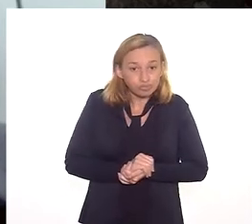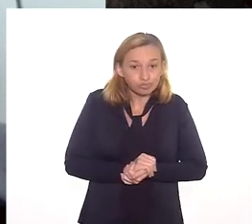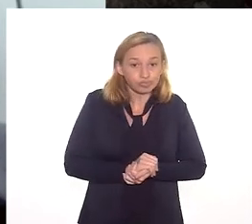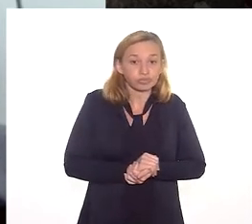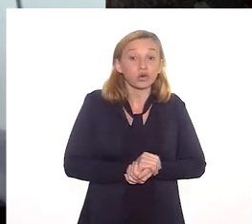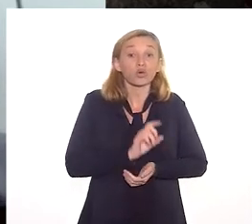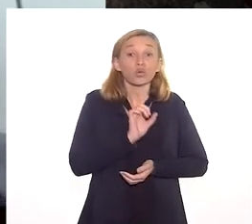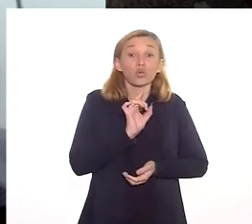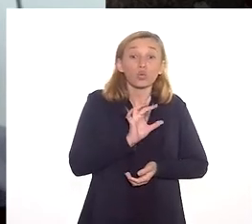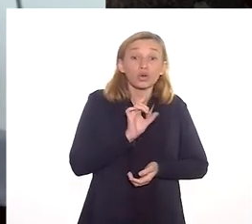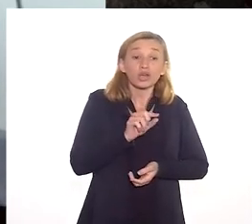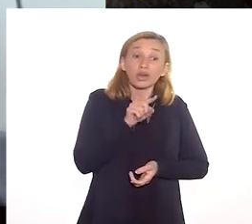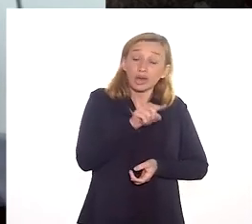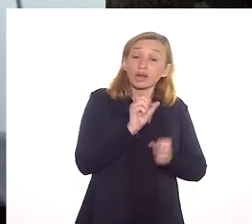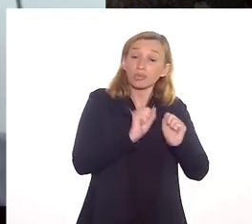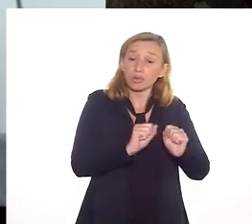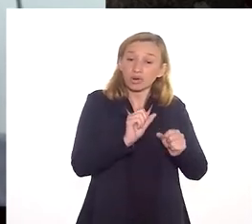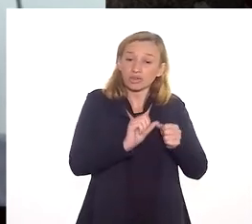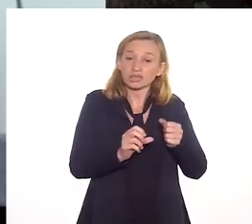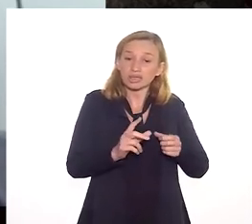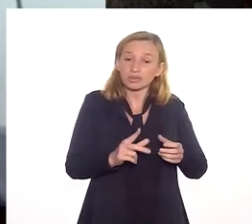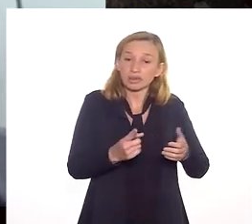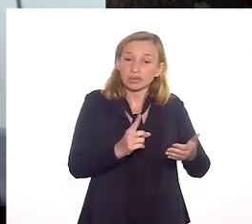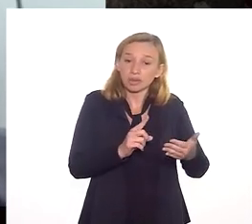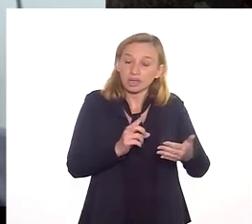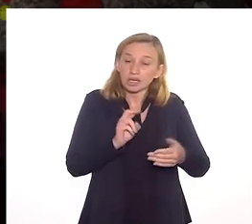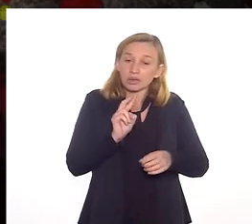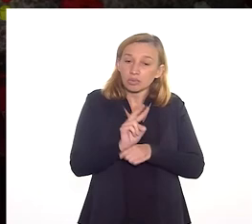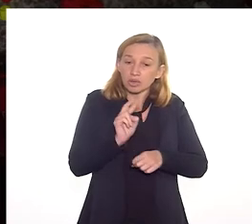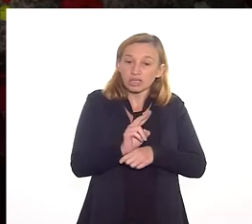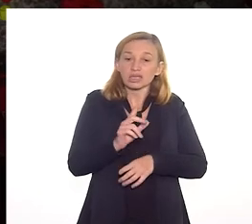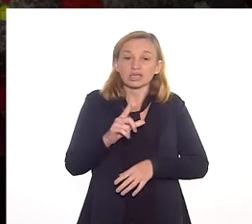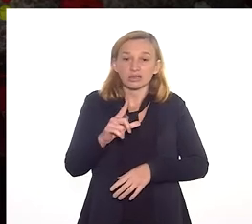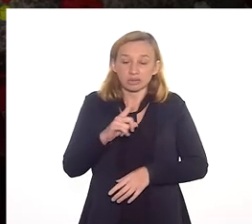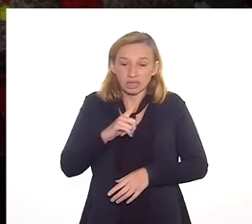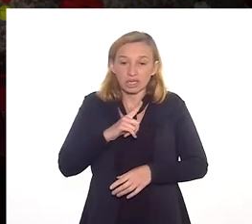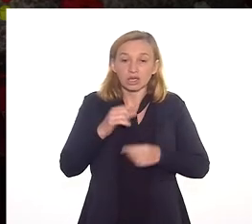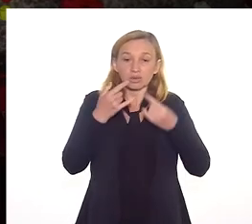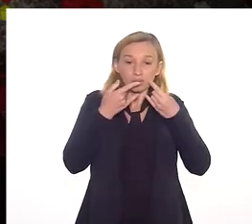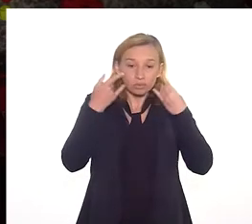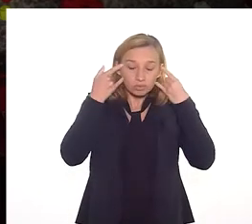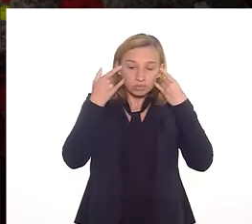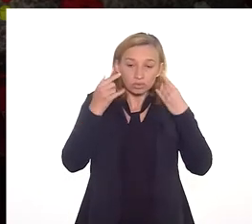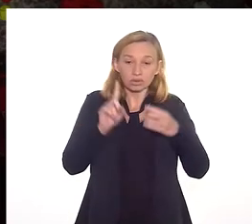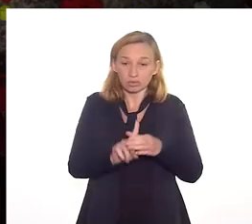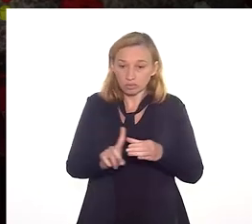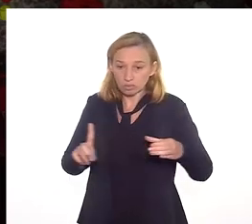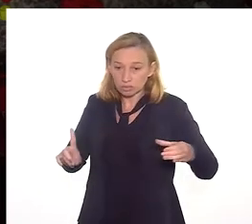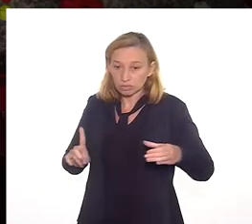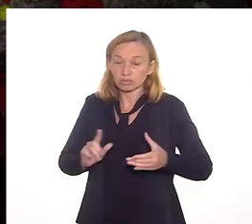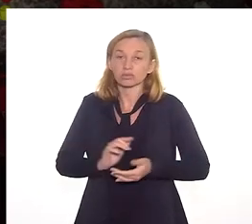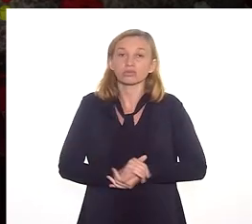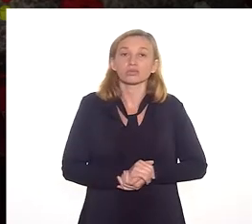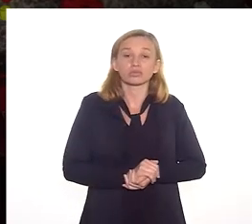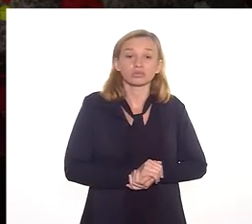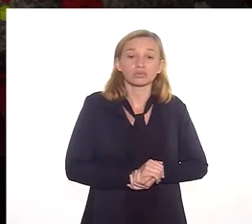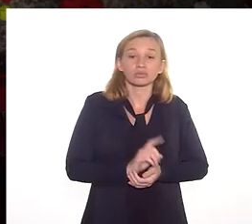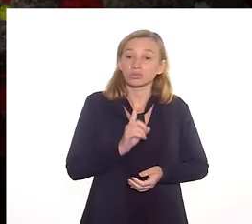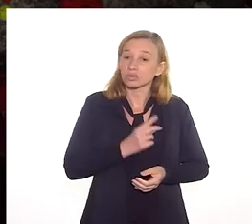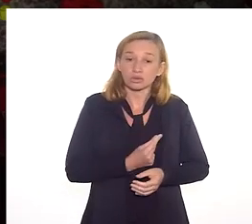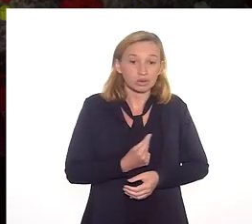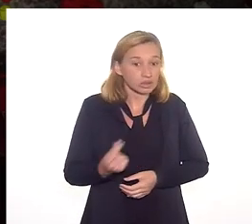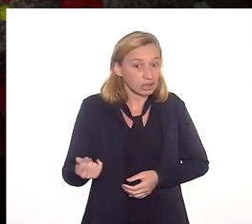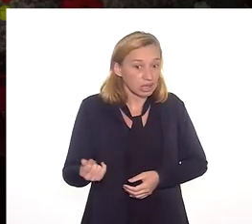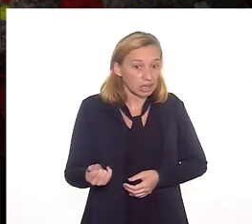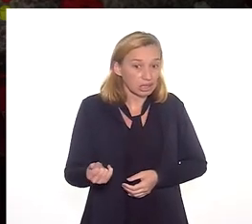quando o que elas podem fazer para se proteger. Usar máscara, isolamento social,